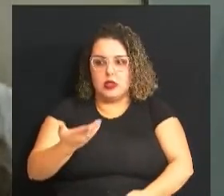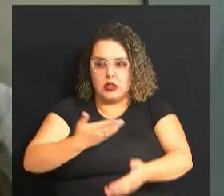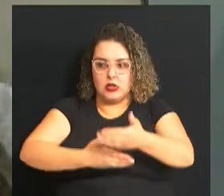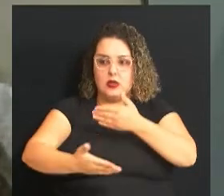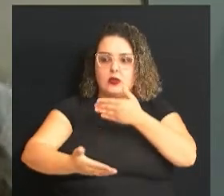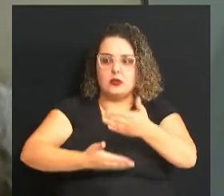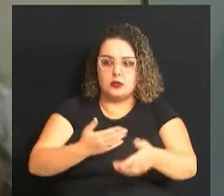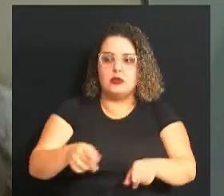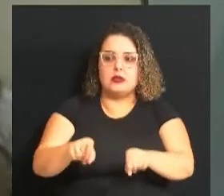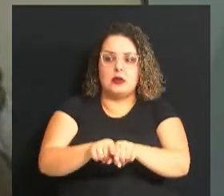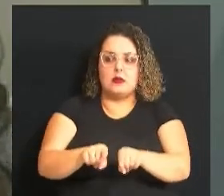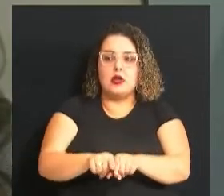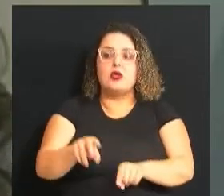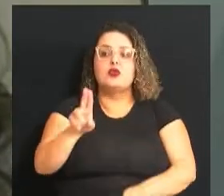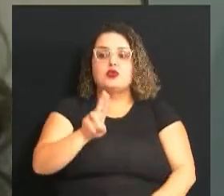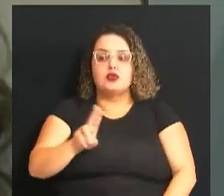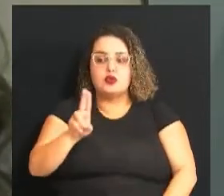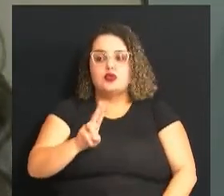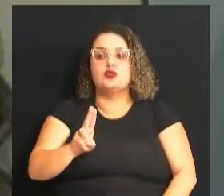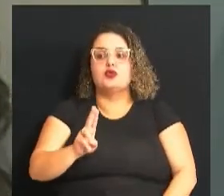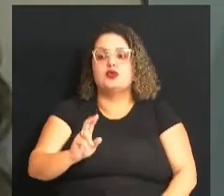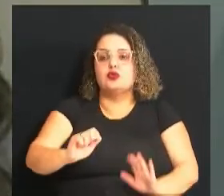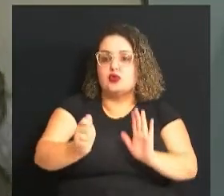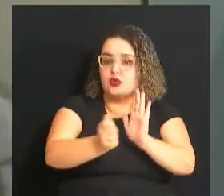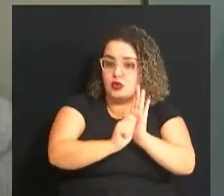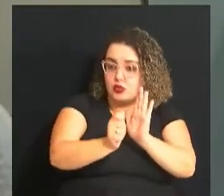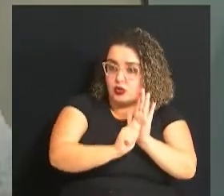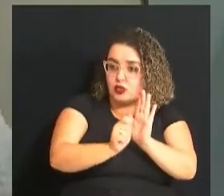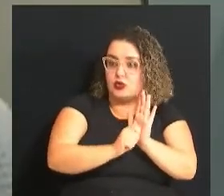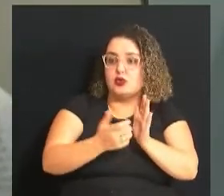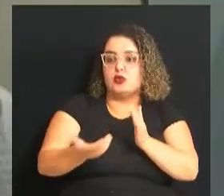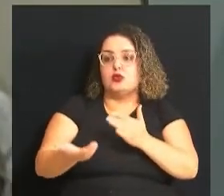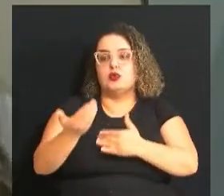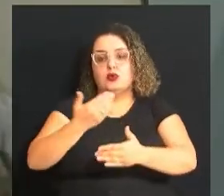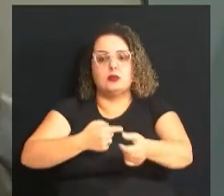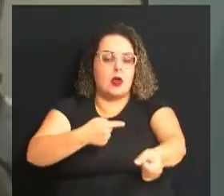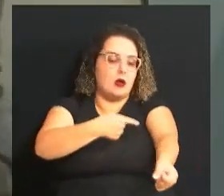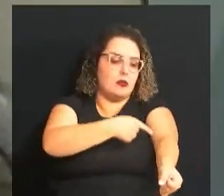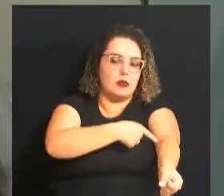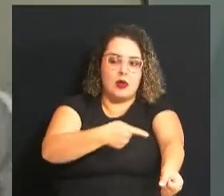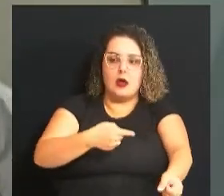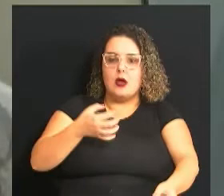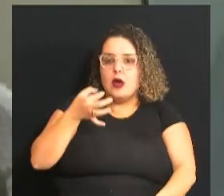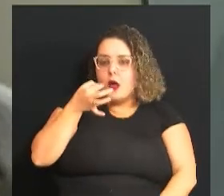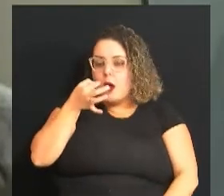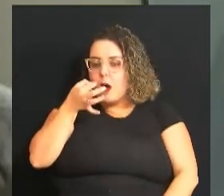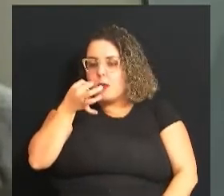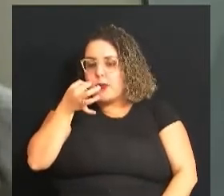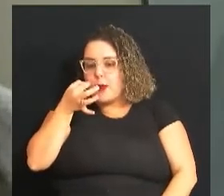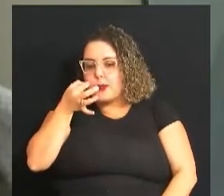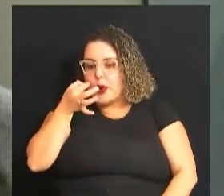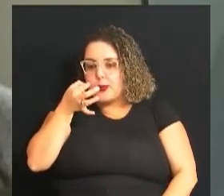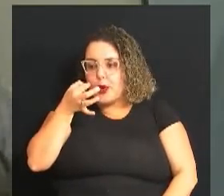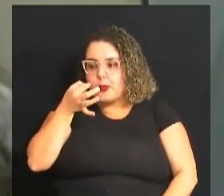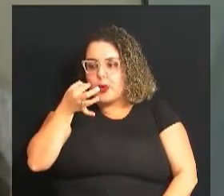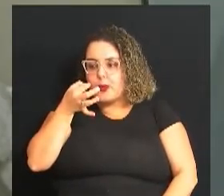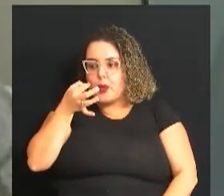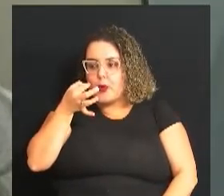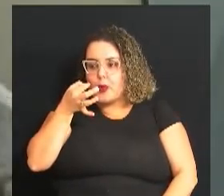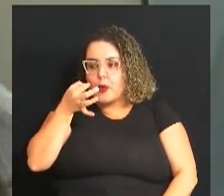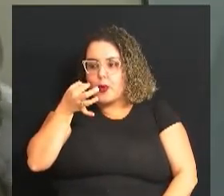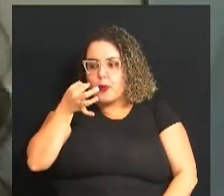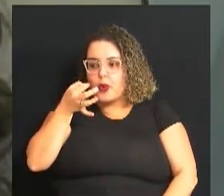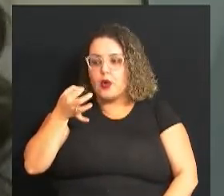o uso de drogas, né, que se compartilha agulhas ou cachimbos, então causa um ferimento